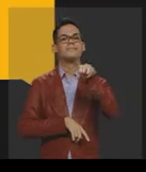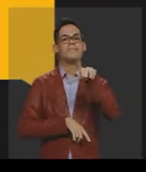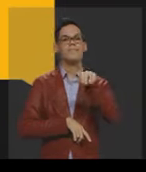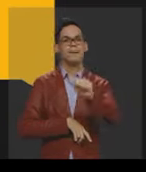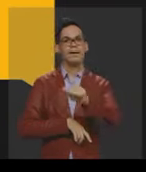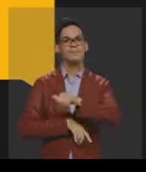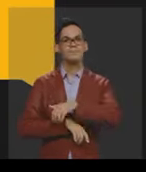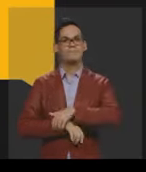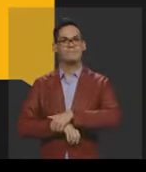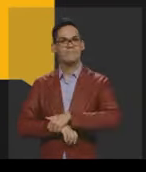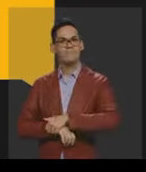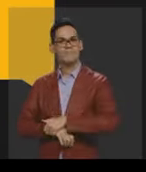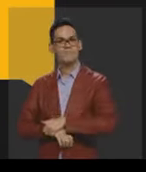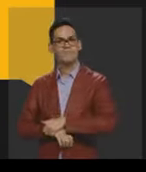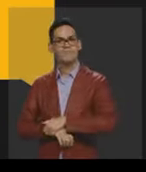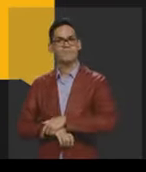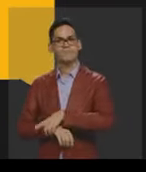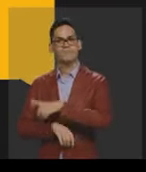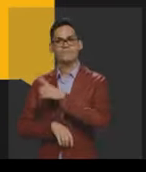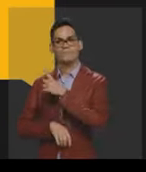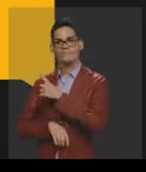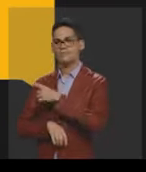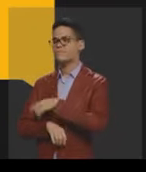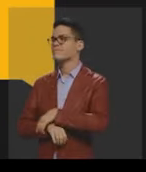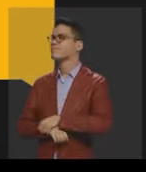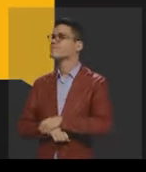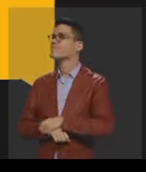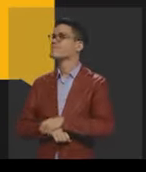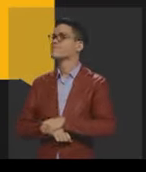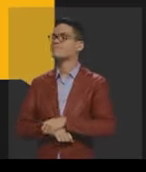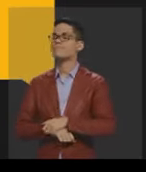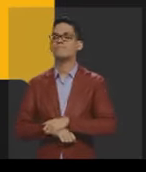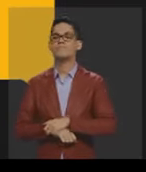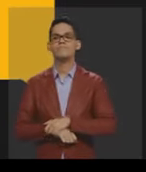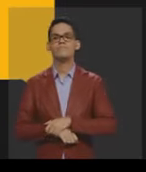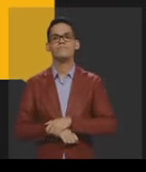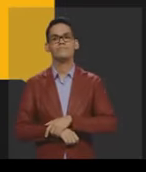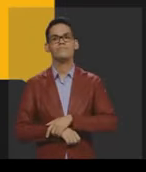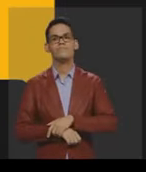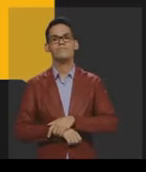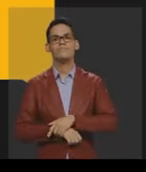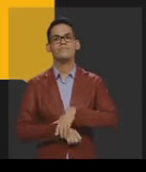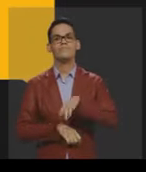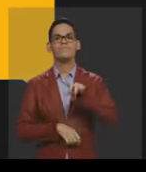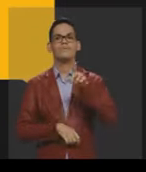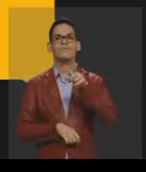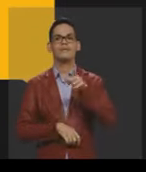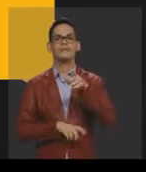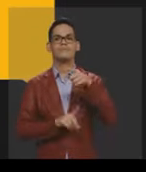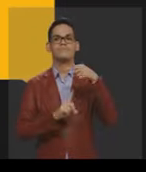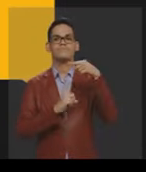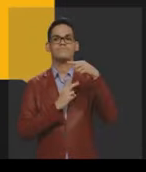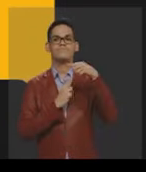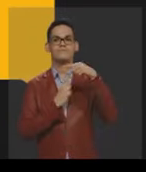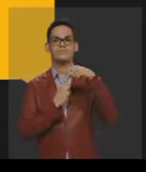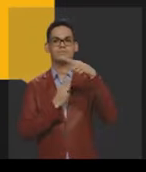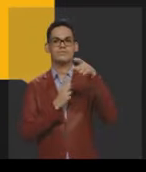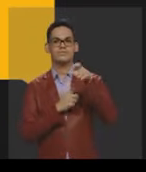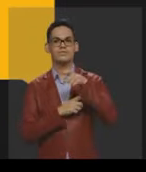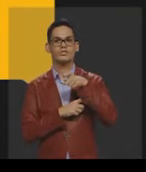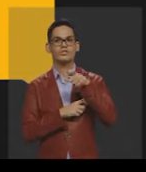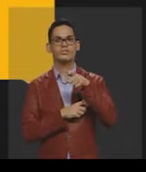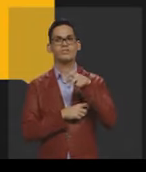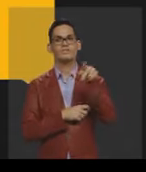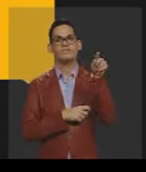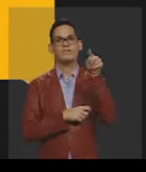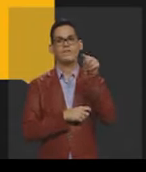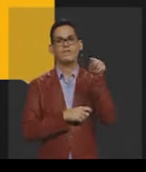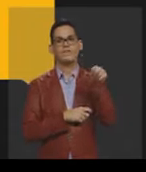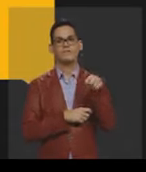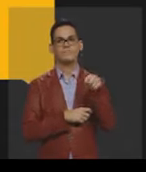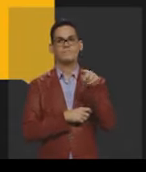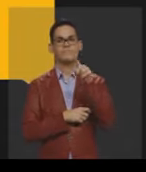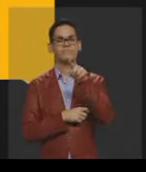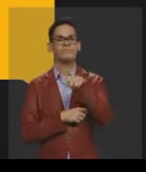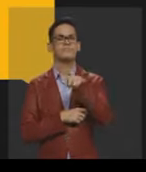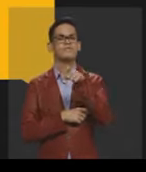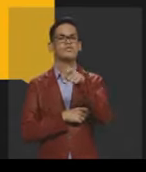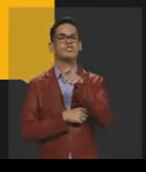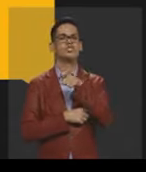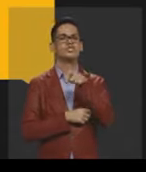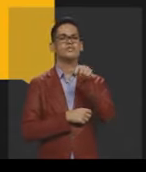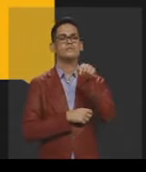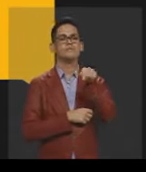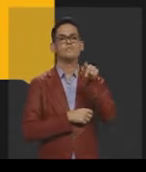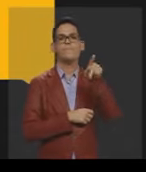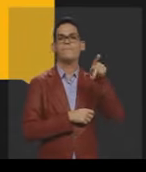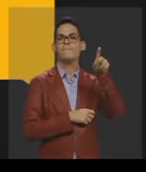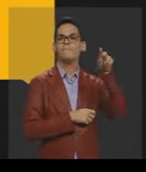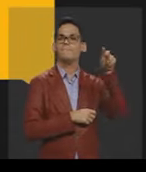x e pi de i variando de 1 a n dividido pela somatória de pi com o i variando de